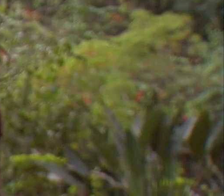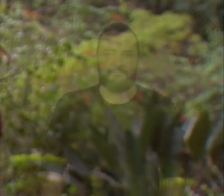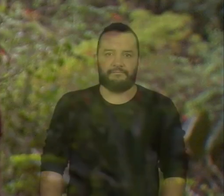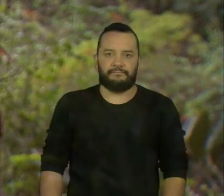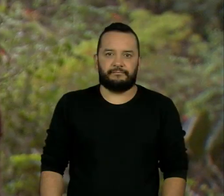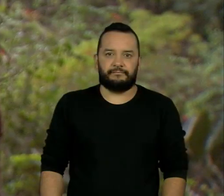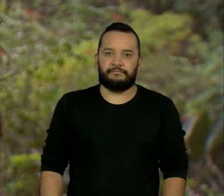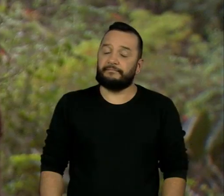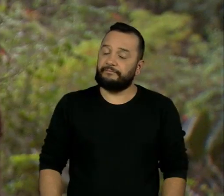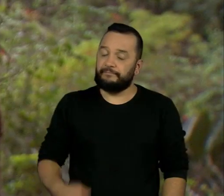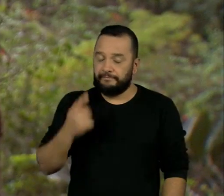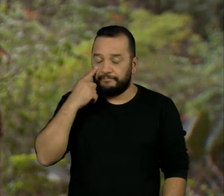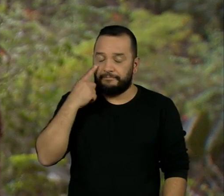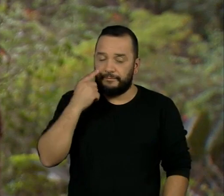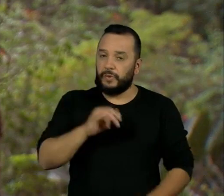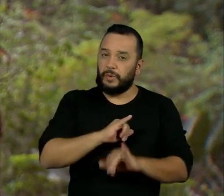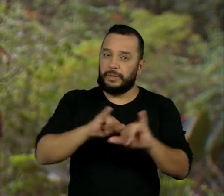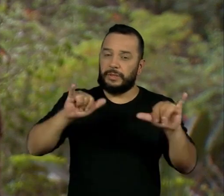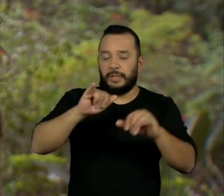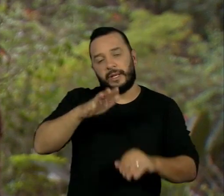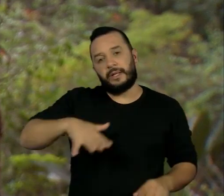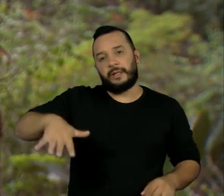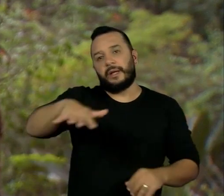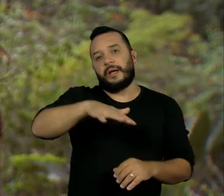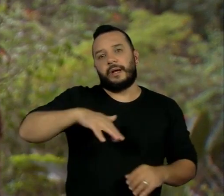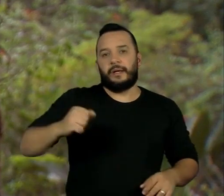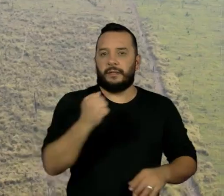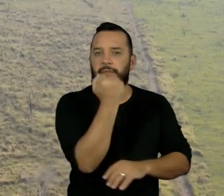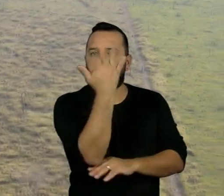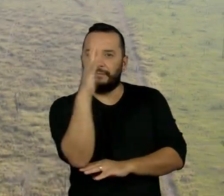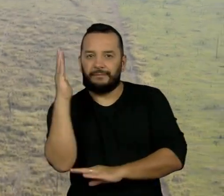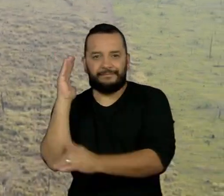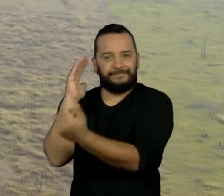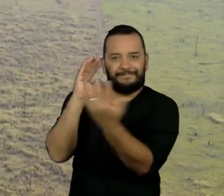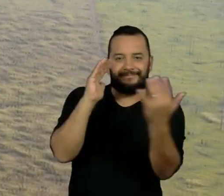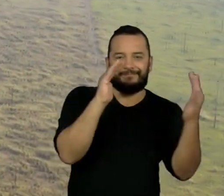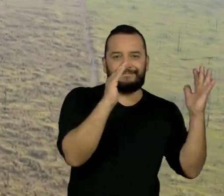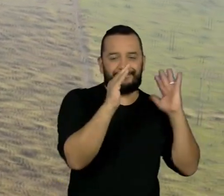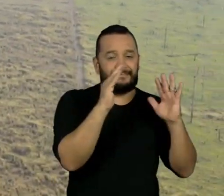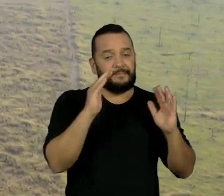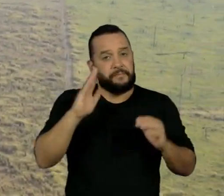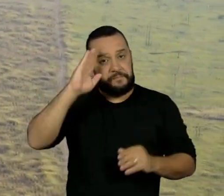Vamos às notícias da área socioambiental que tiveram destaque.